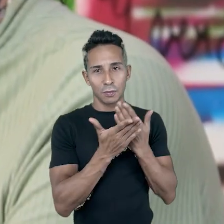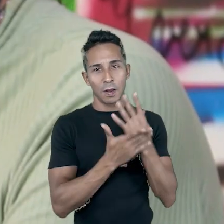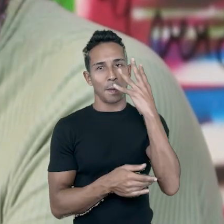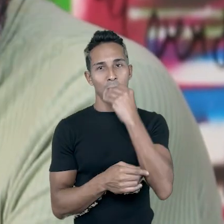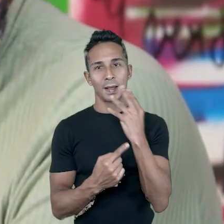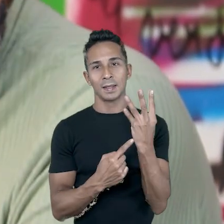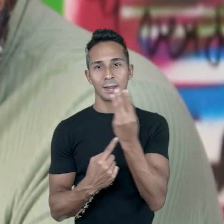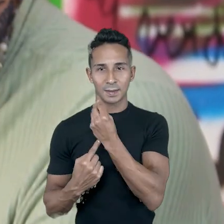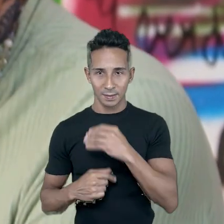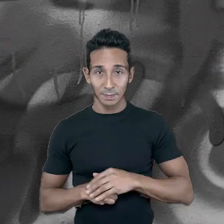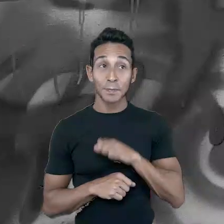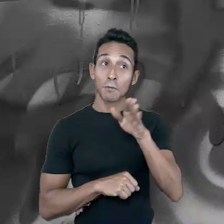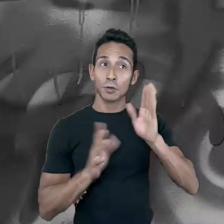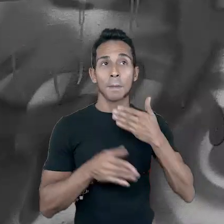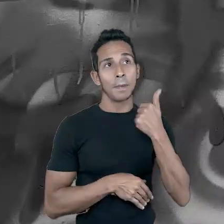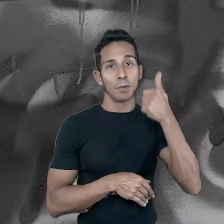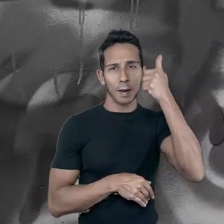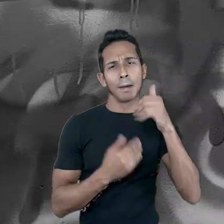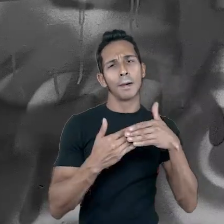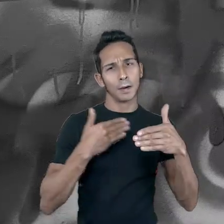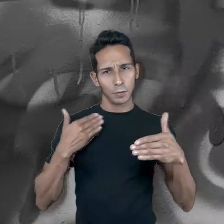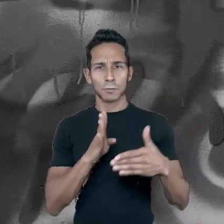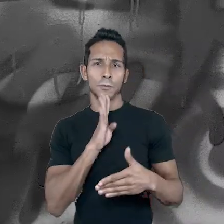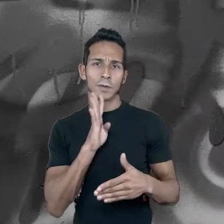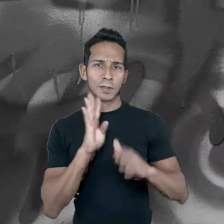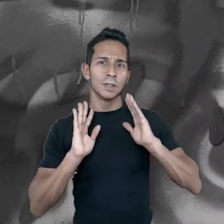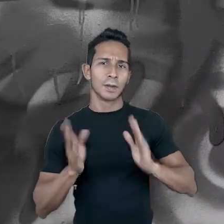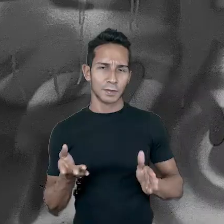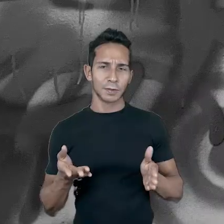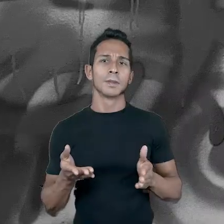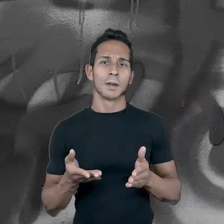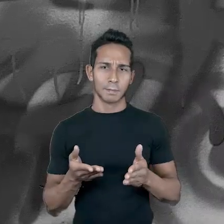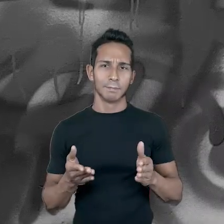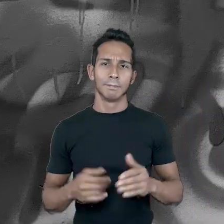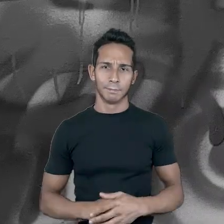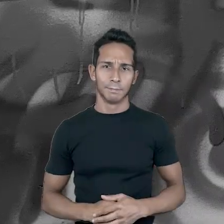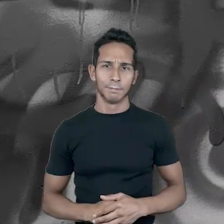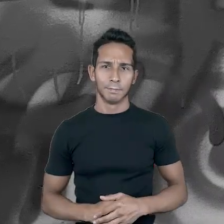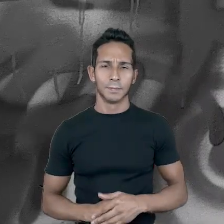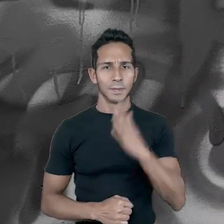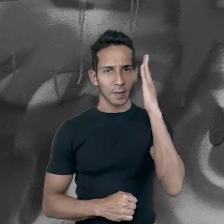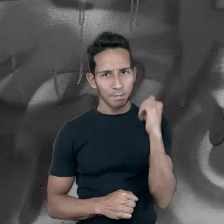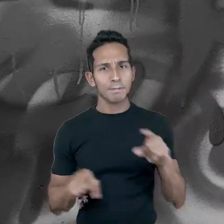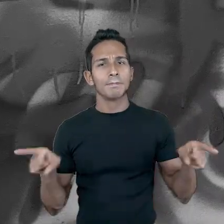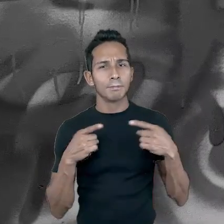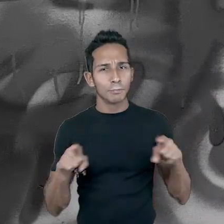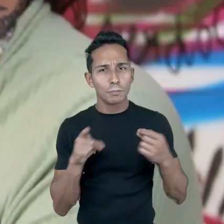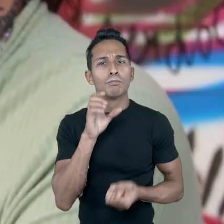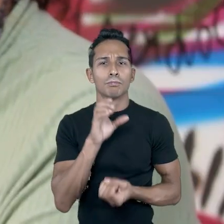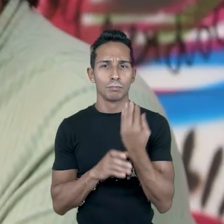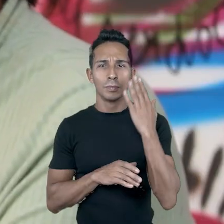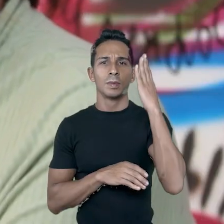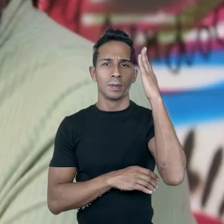na Fundação das Artes. Na verdade, o que eu fui lá para aprimorar. Nessa época eu já estava um pouco estabelecida